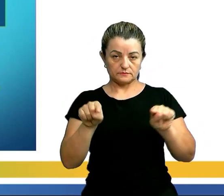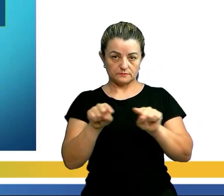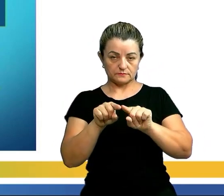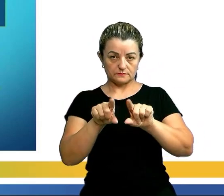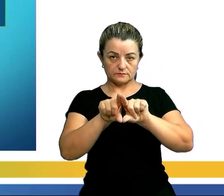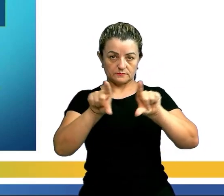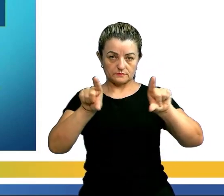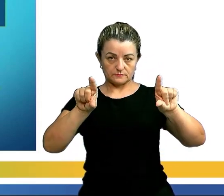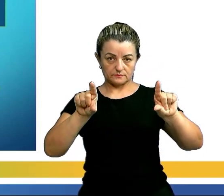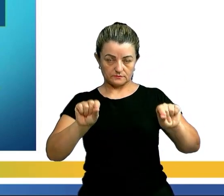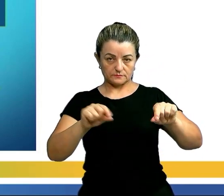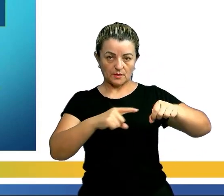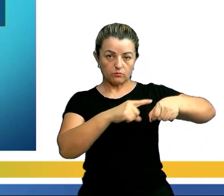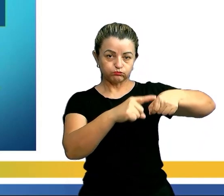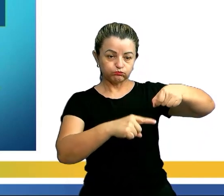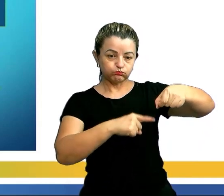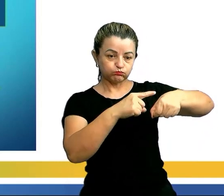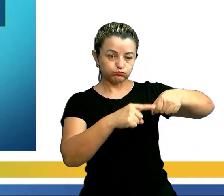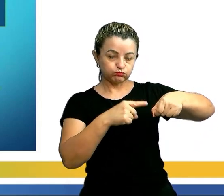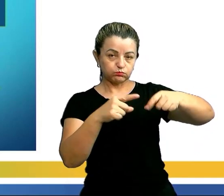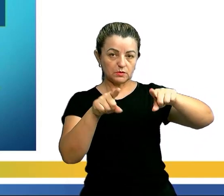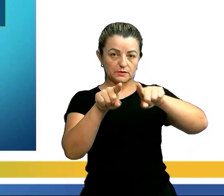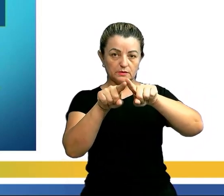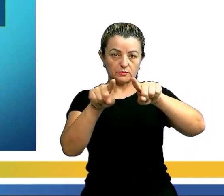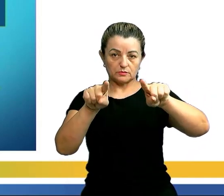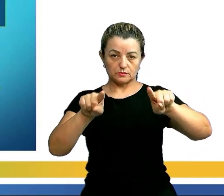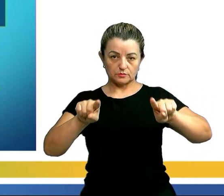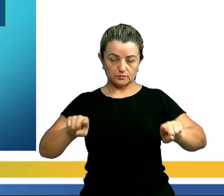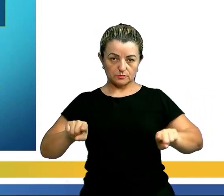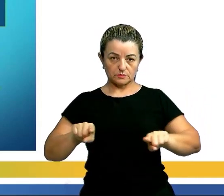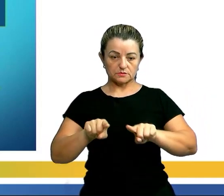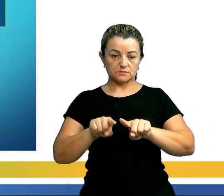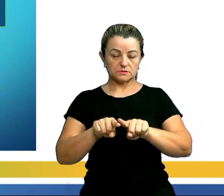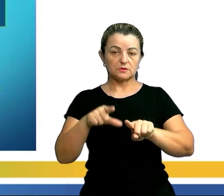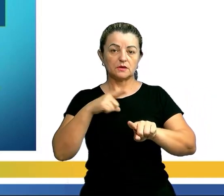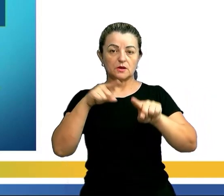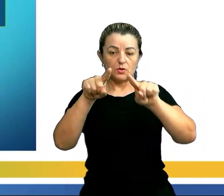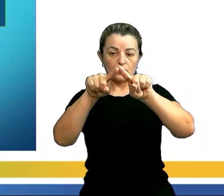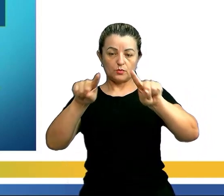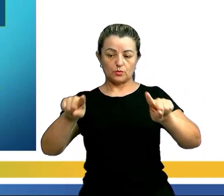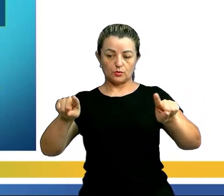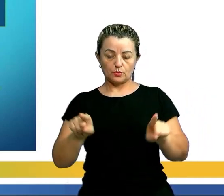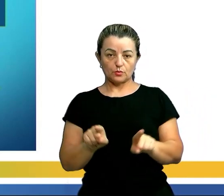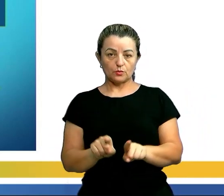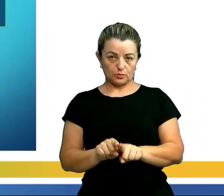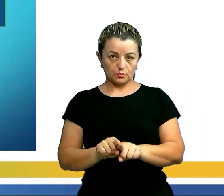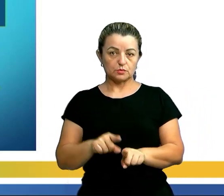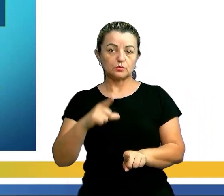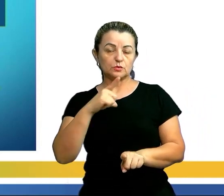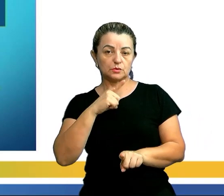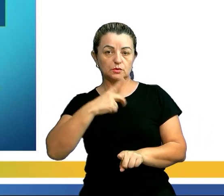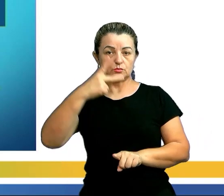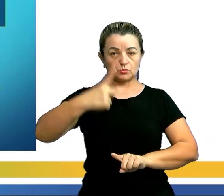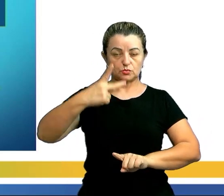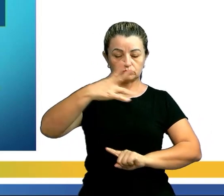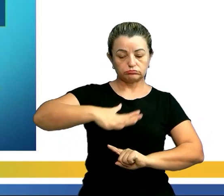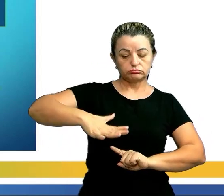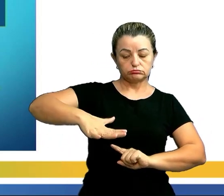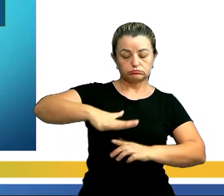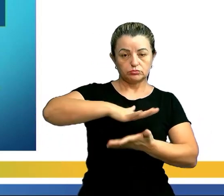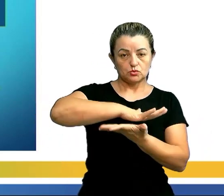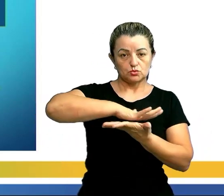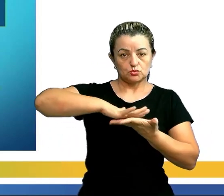retângulo, círculo, trapézio e losango. A gente trabalha nesse contexto com duas superfícies em relação à